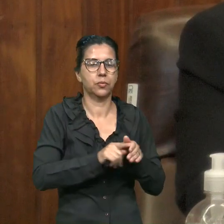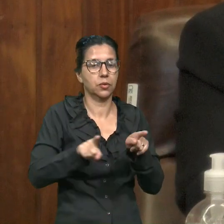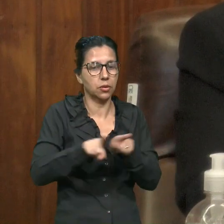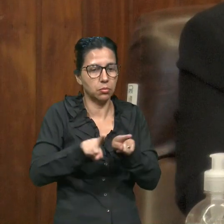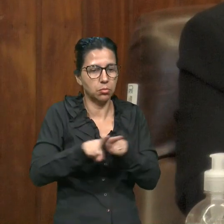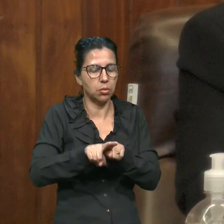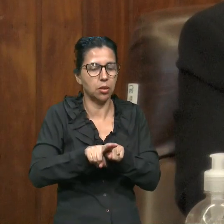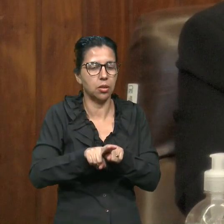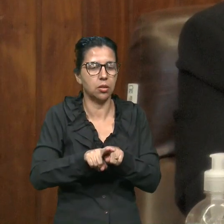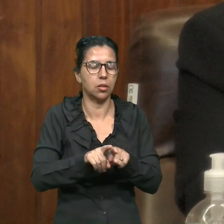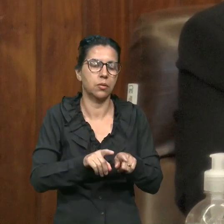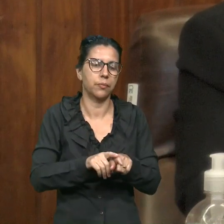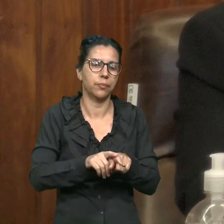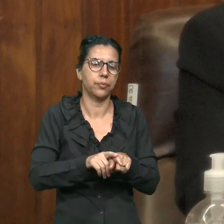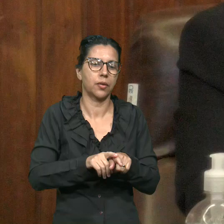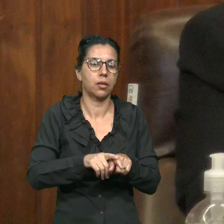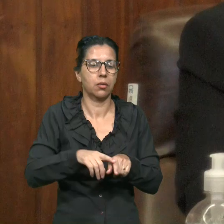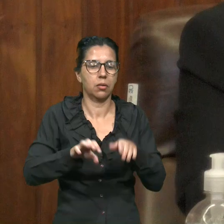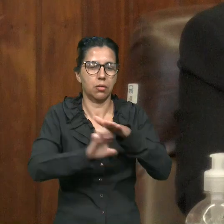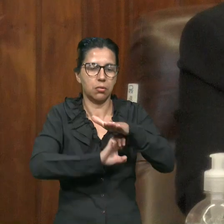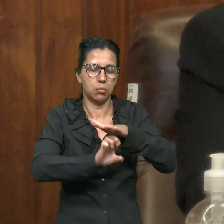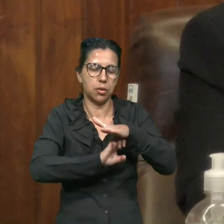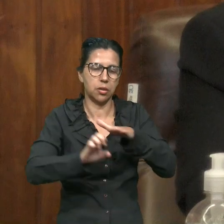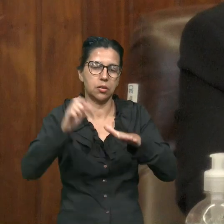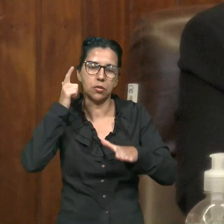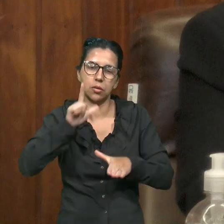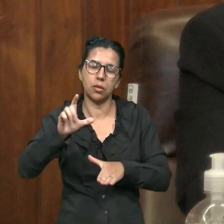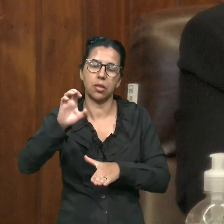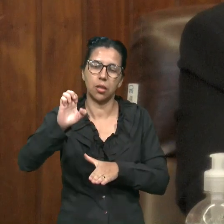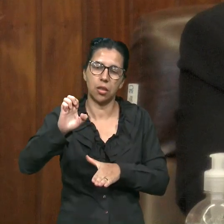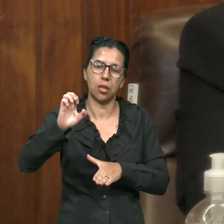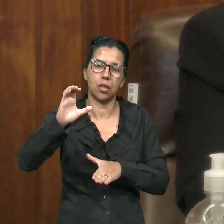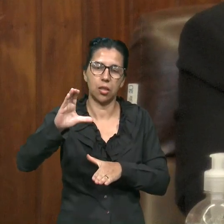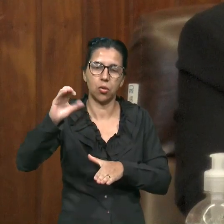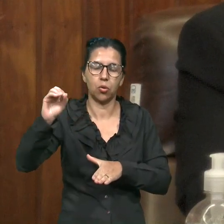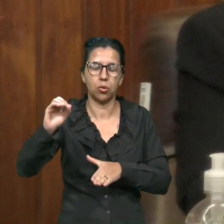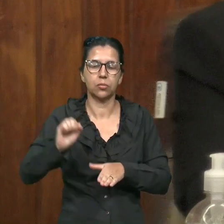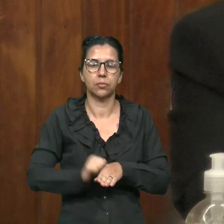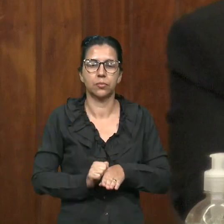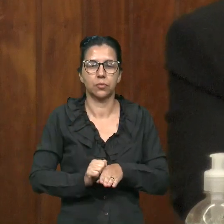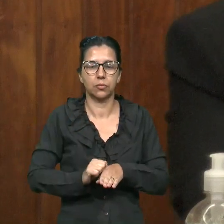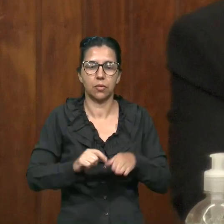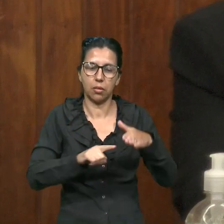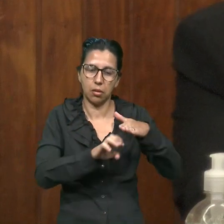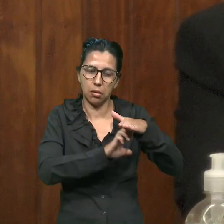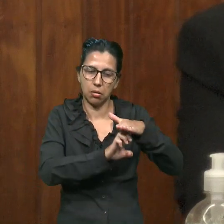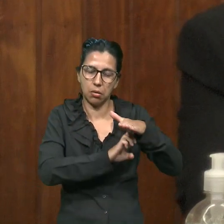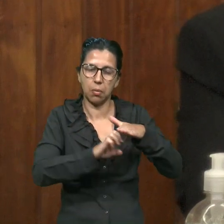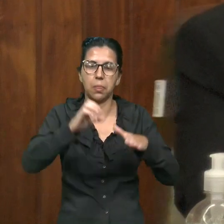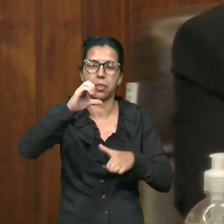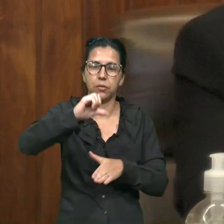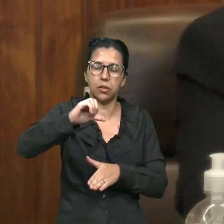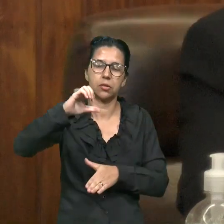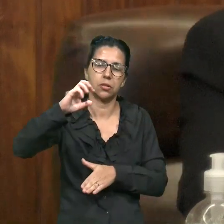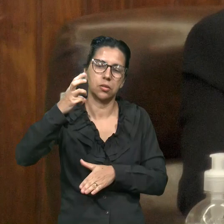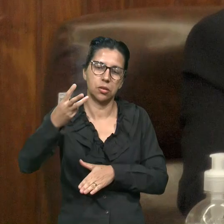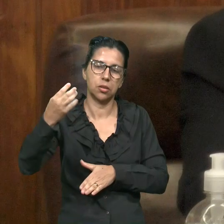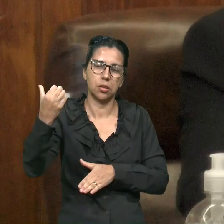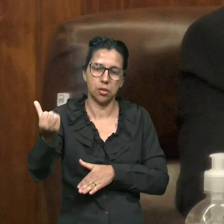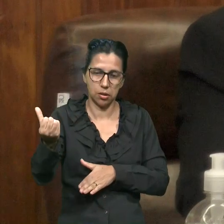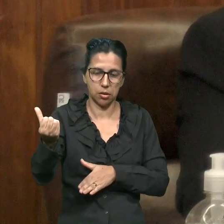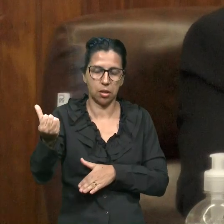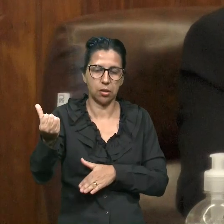regularização proposta, a empresa vencedora, Ecoforte Engenharia Limitada, apresentou proposta final de